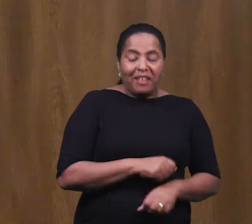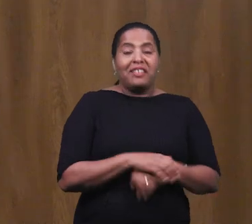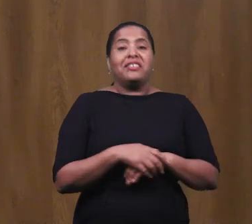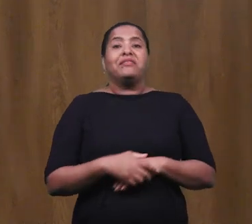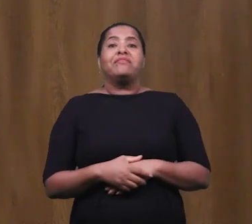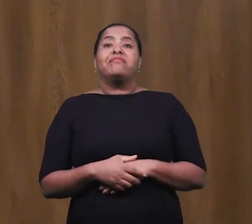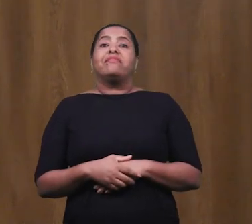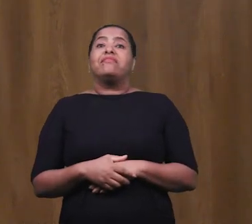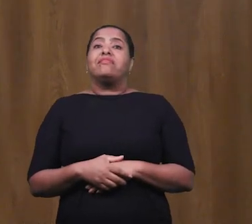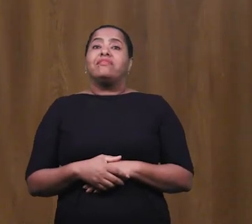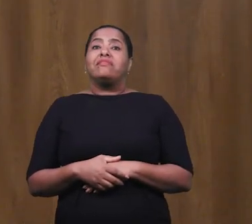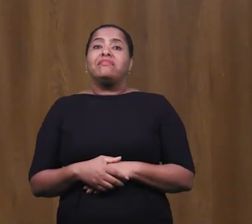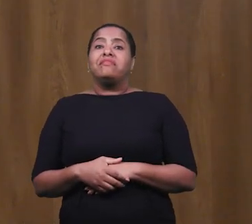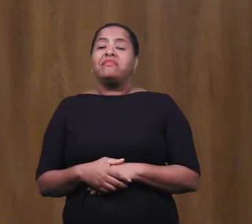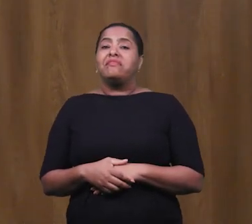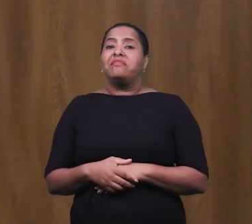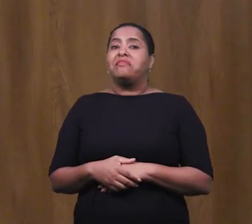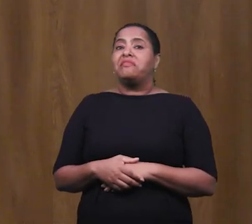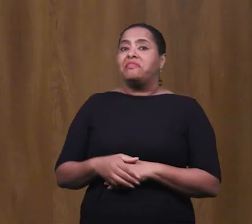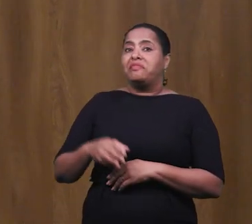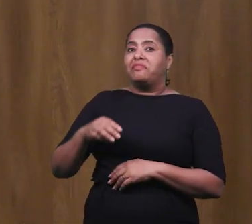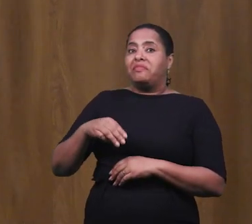lá, sinal de mulher.